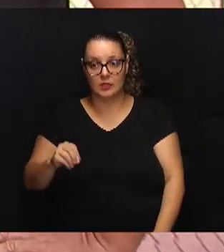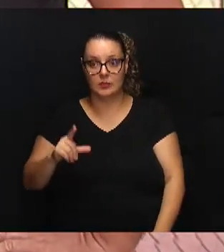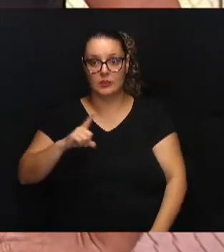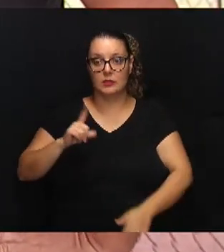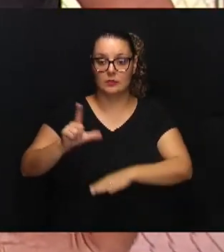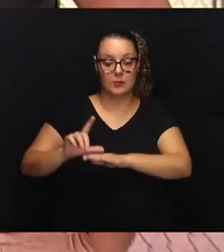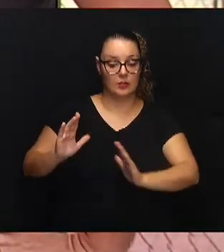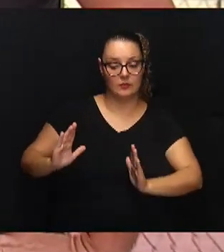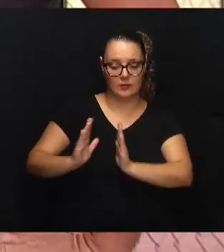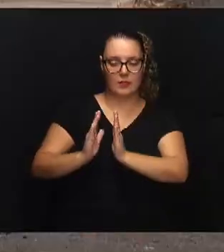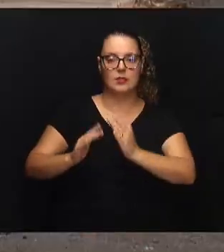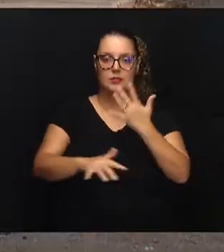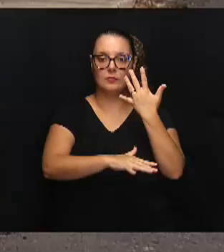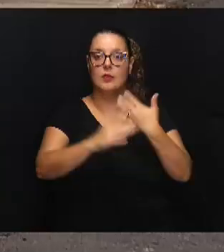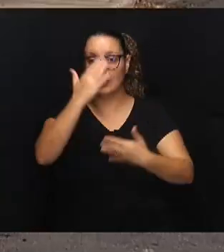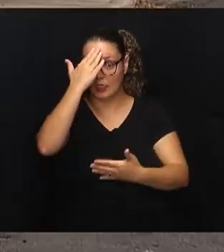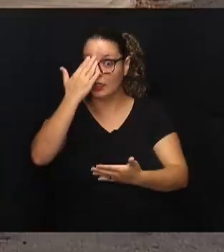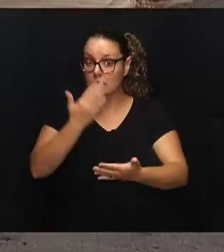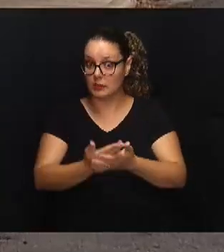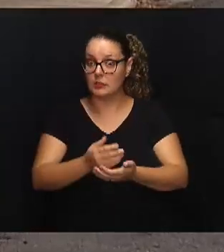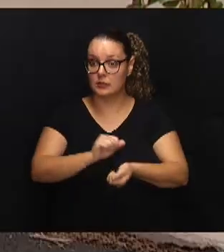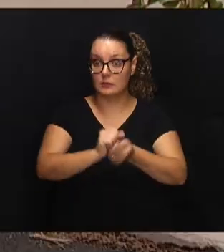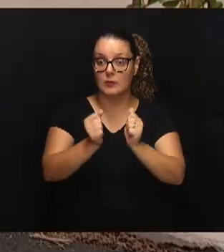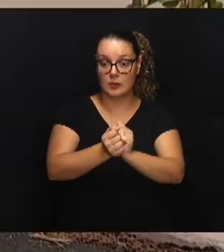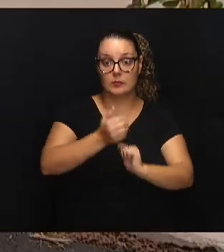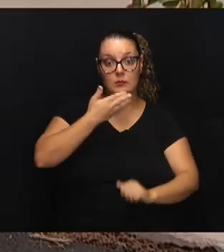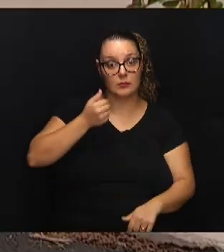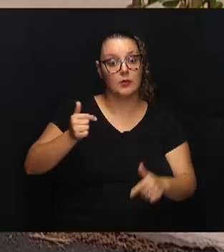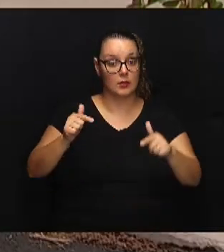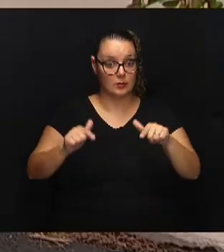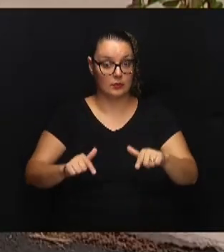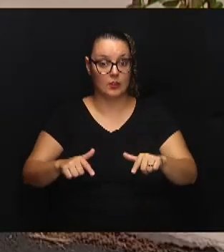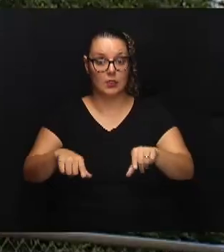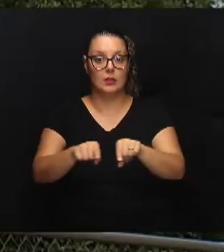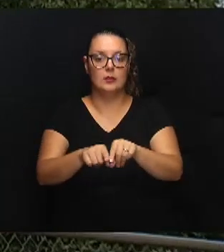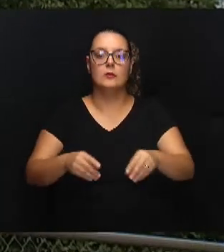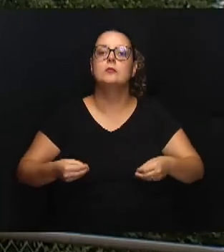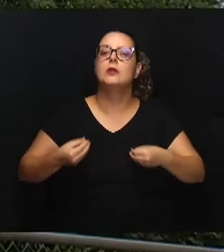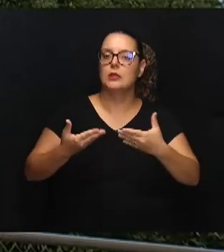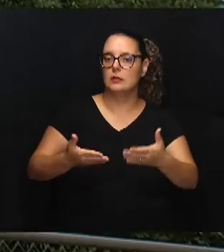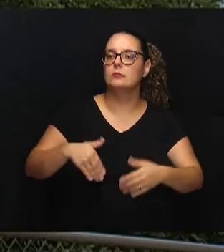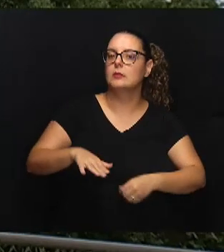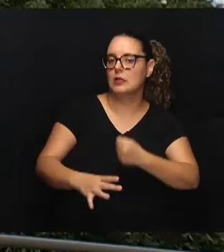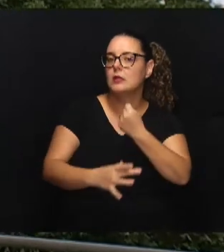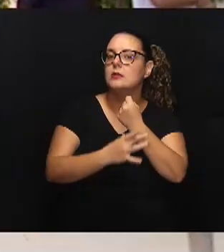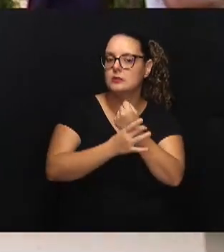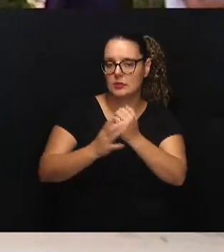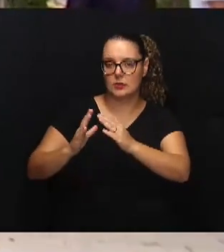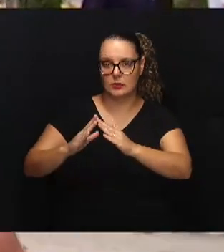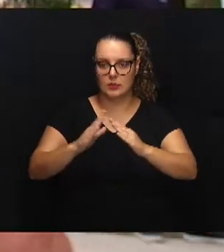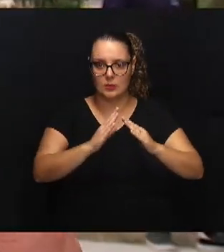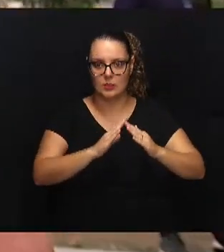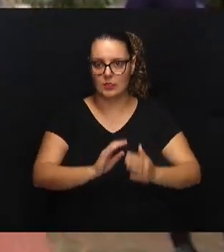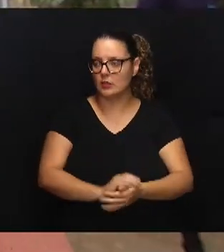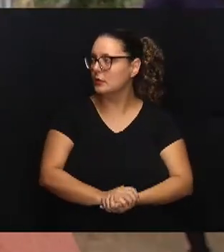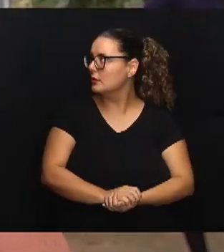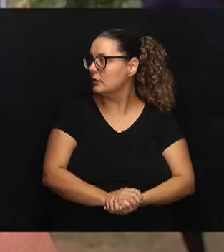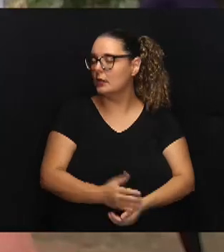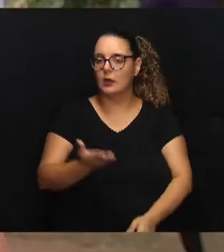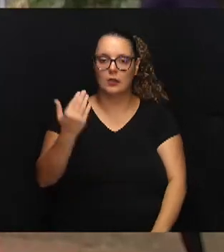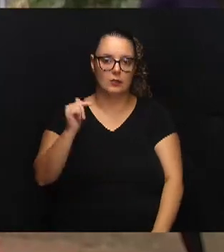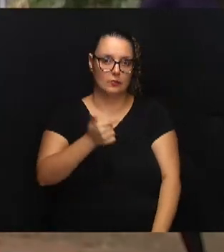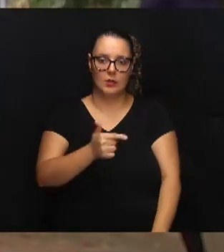frente à praça, acredita que a revitalização do local também proporcionou mais segurança aos moradores. Antigamente a gente não